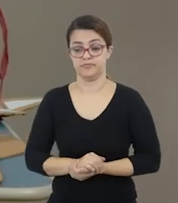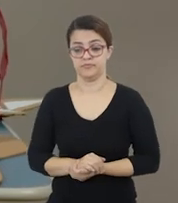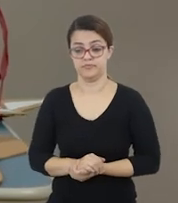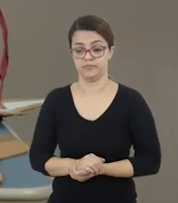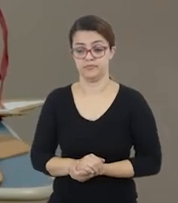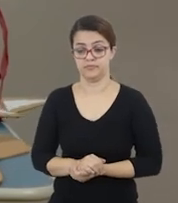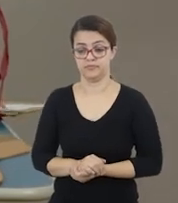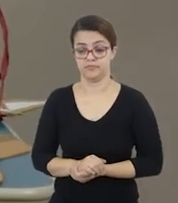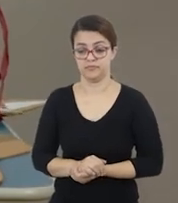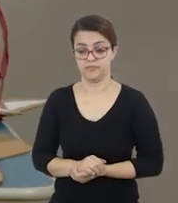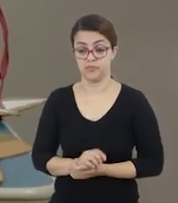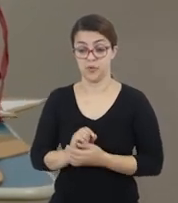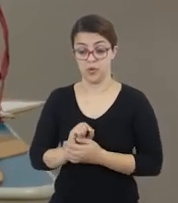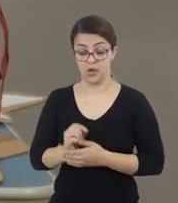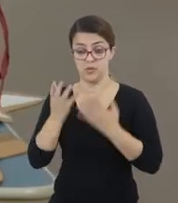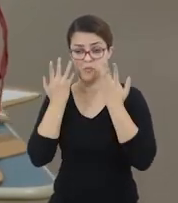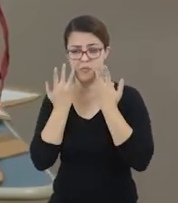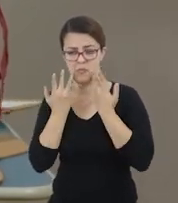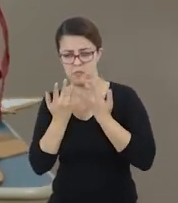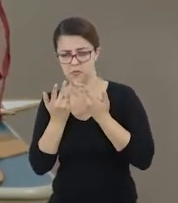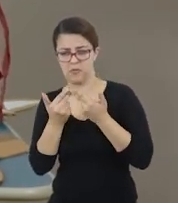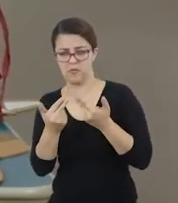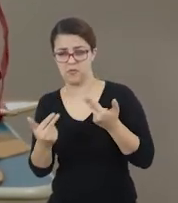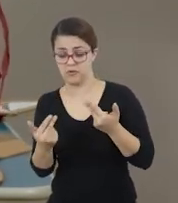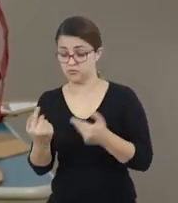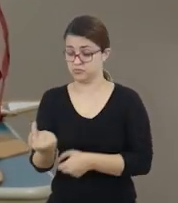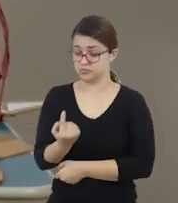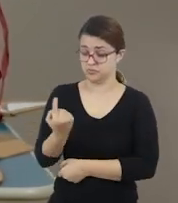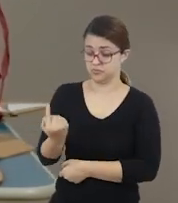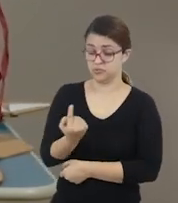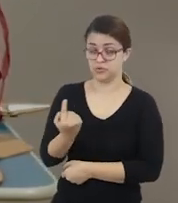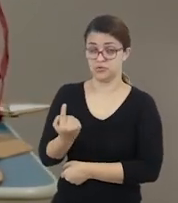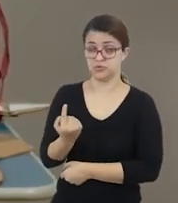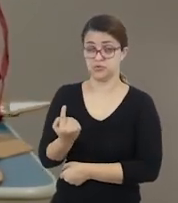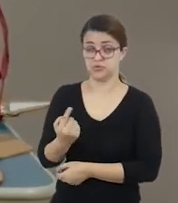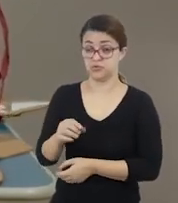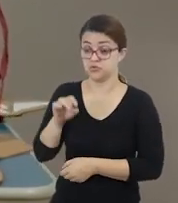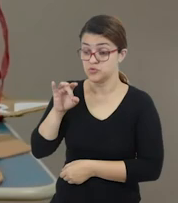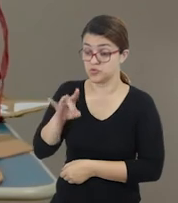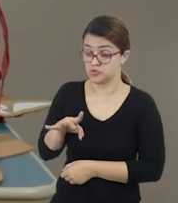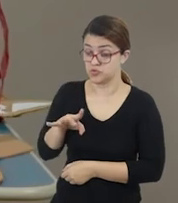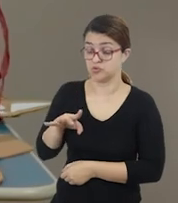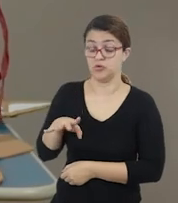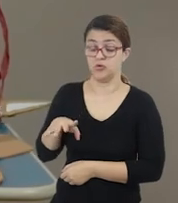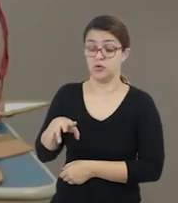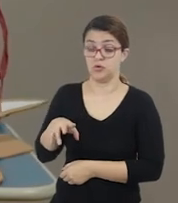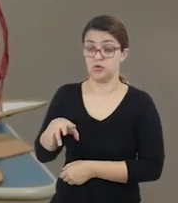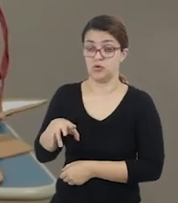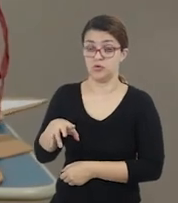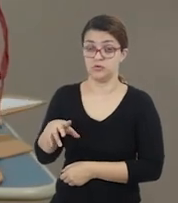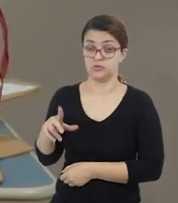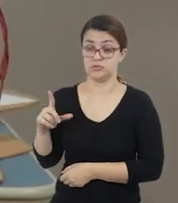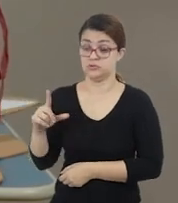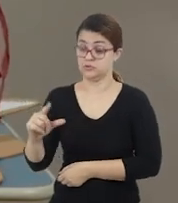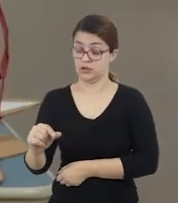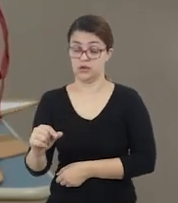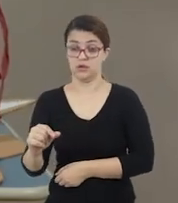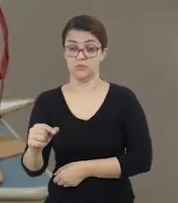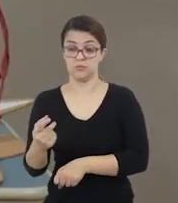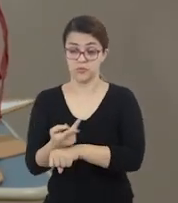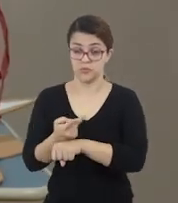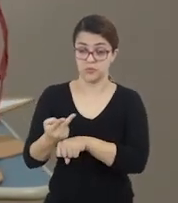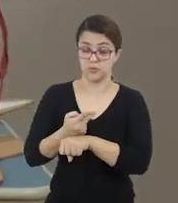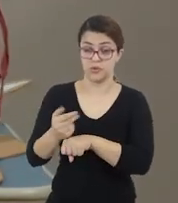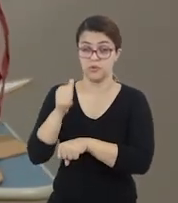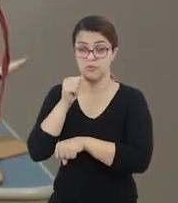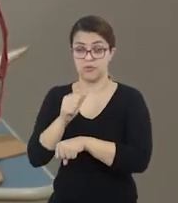Ele é um animal solitário, ele não gosta de viver em bando, só sai quando for para acasalar, né? Olha aí